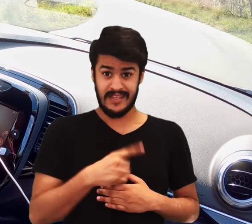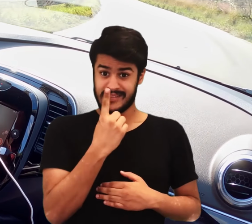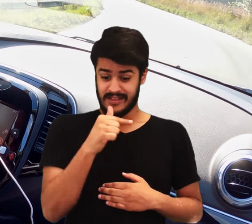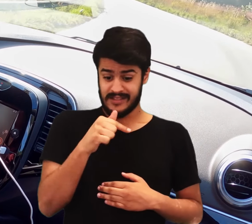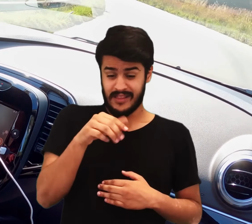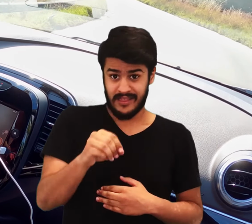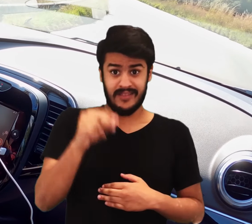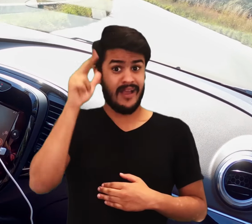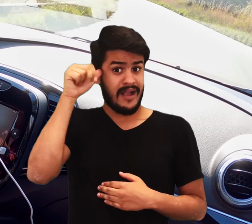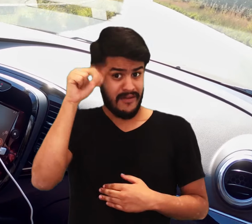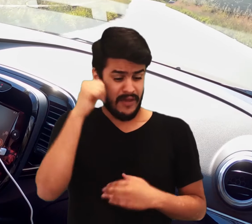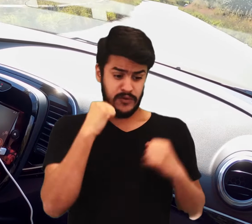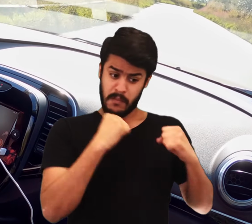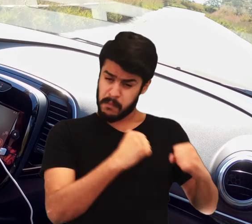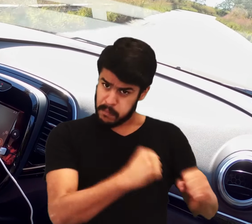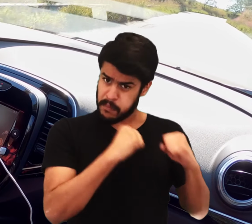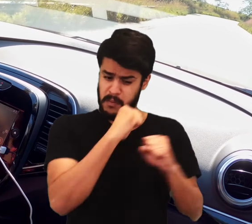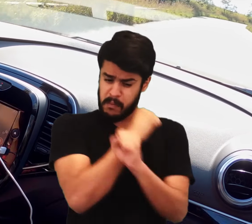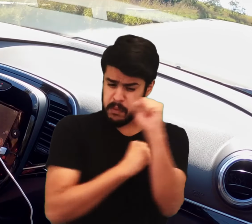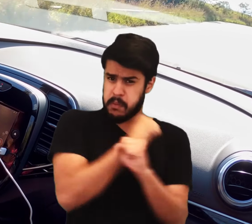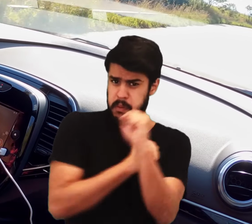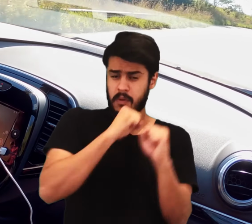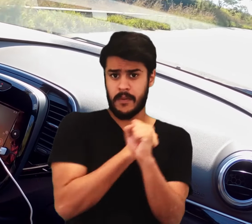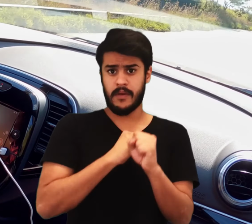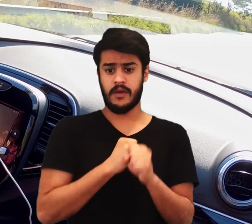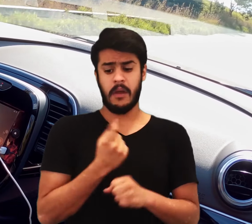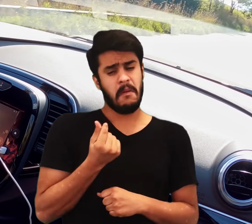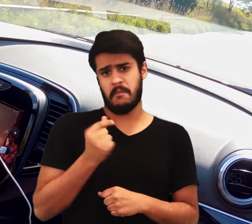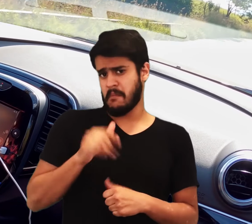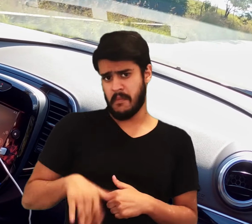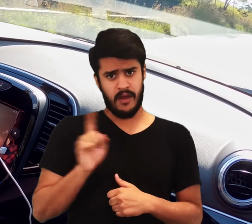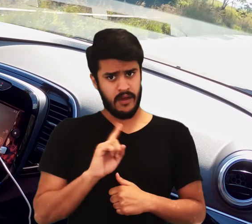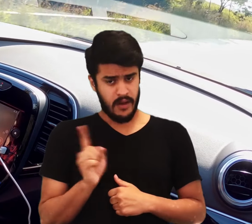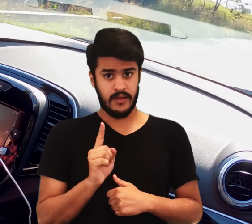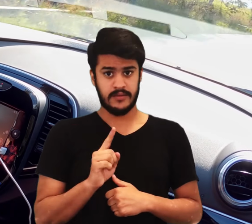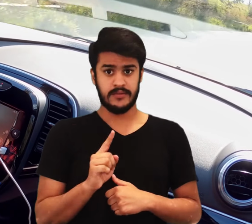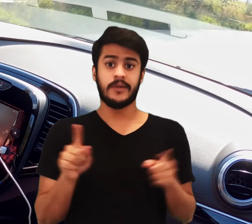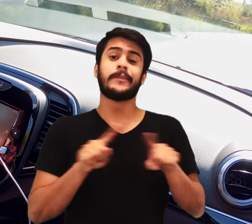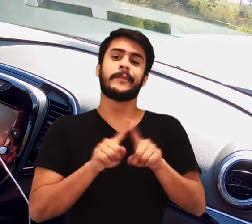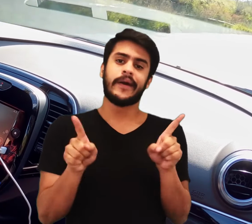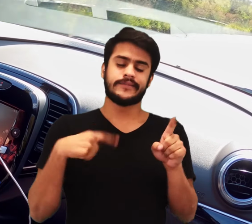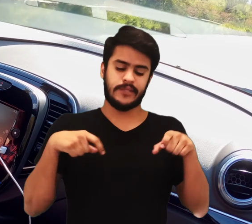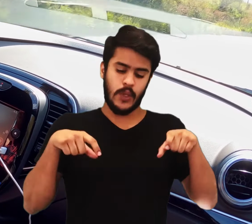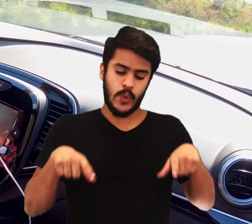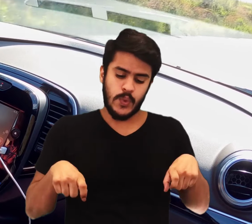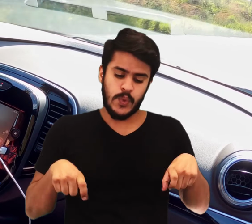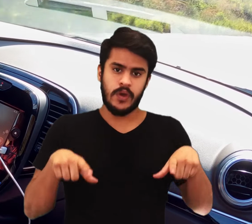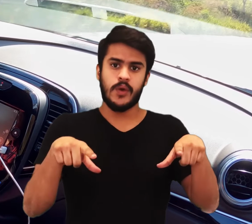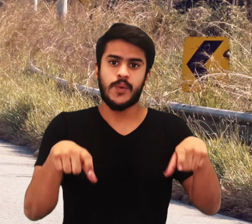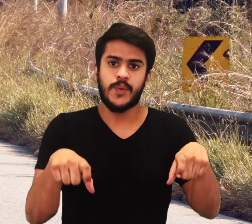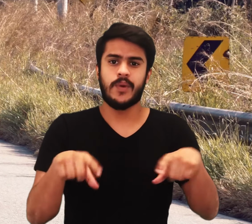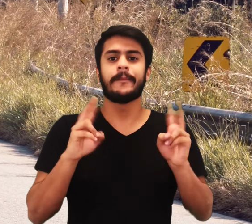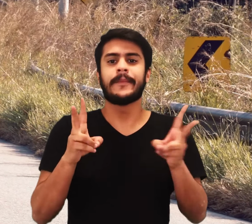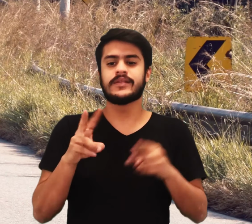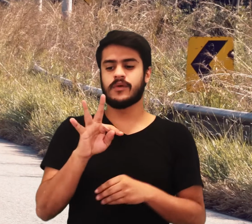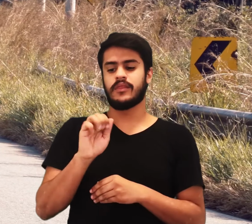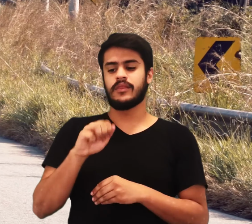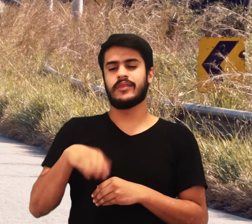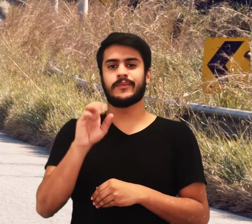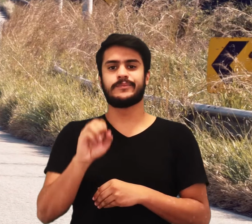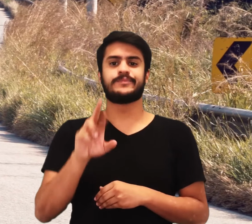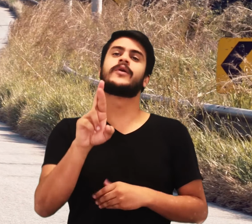170 cavalos uma potência dessa um torque grande parece que não é pequeno e aí a gente tem aqui preservado o sistema de tambor nos